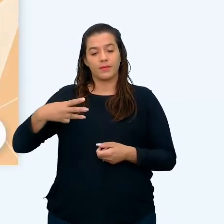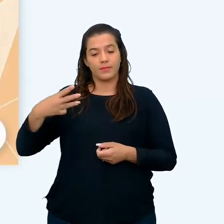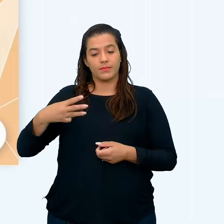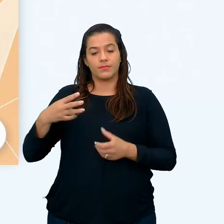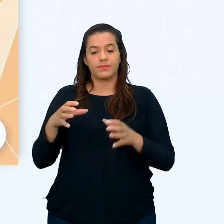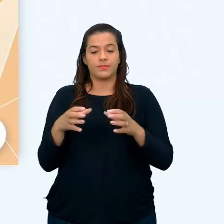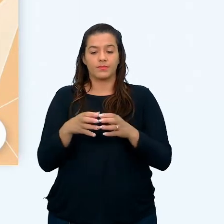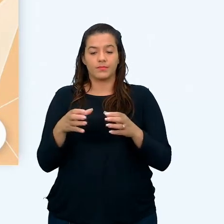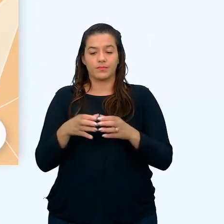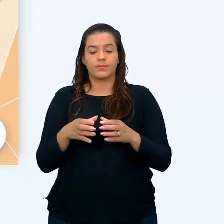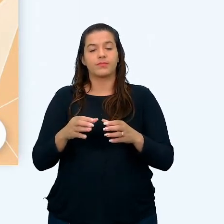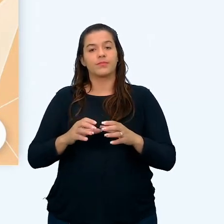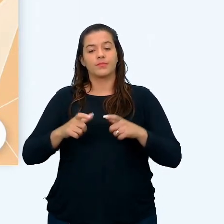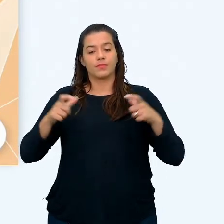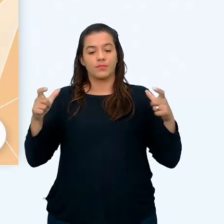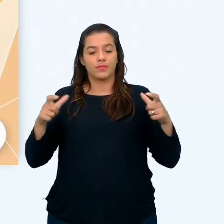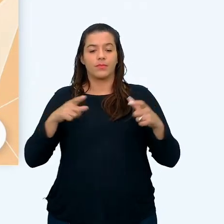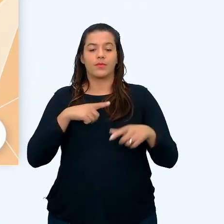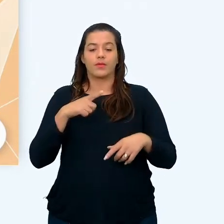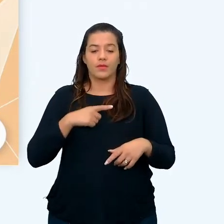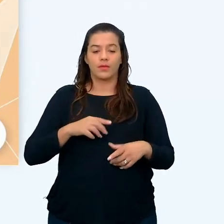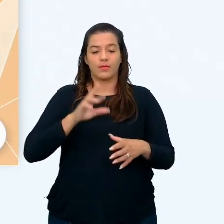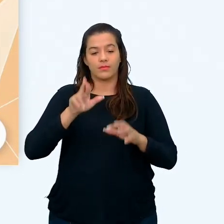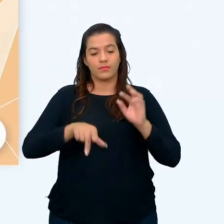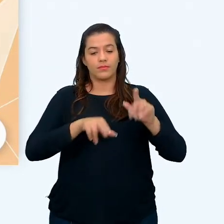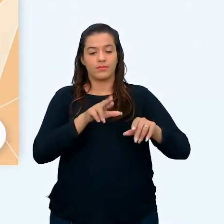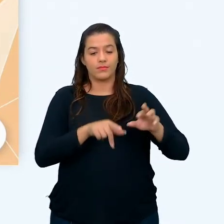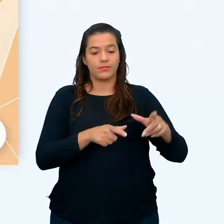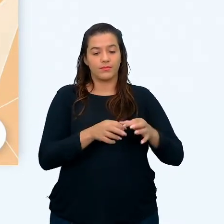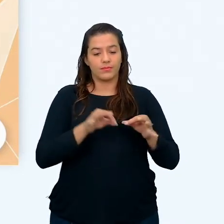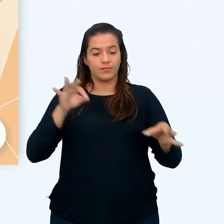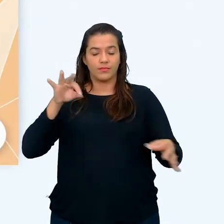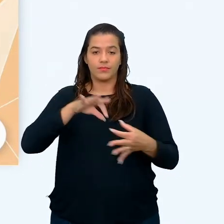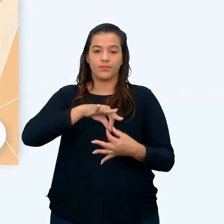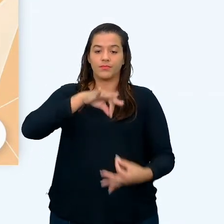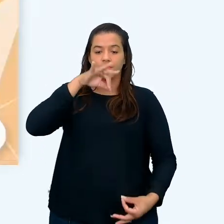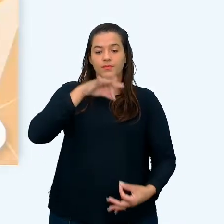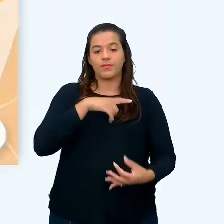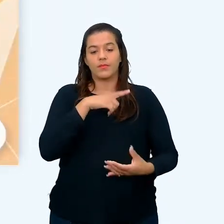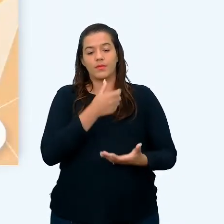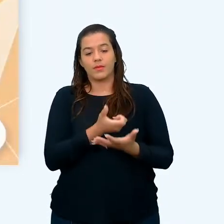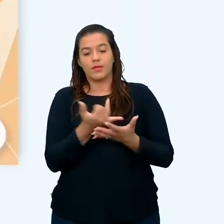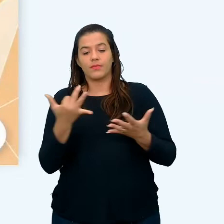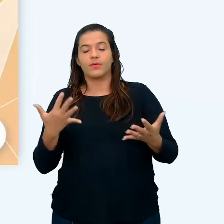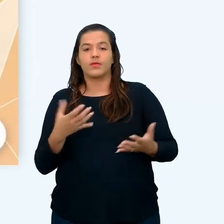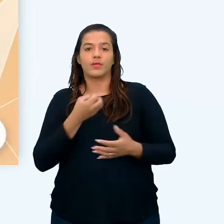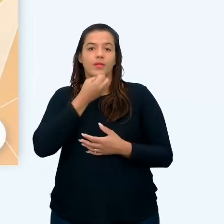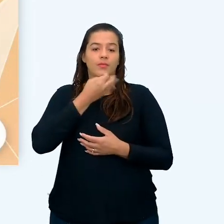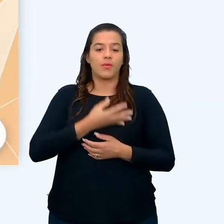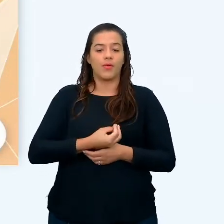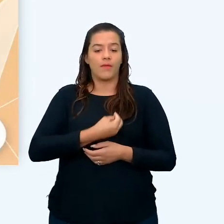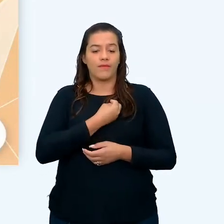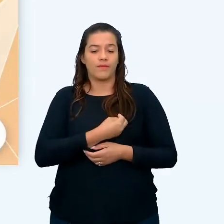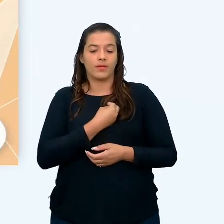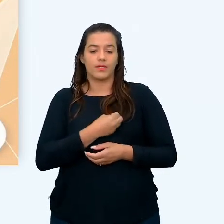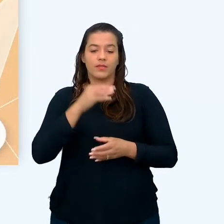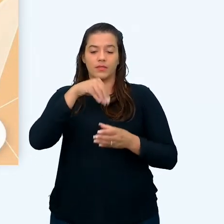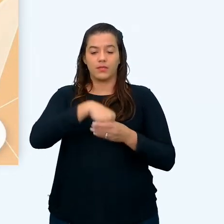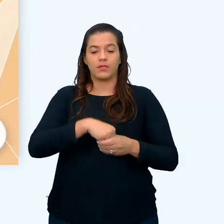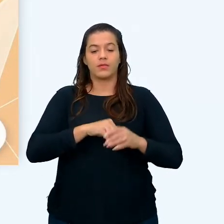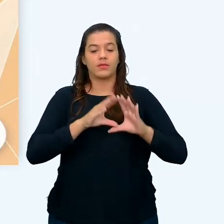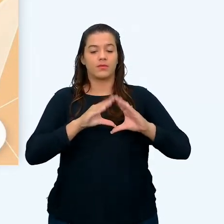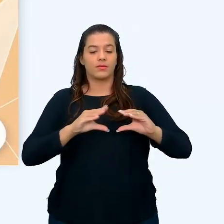grupo, definido pelo tipo e arranjo dos horizontes, indica a condição de fertilidade do solo ou condições que possam